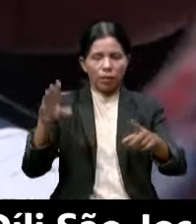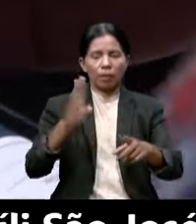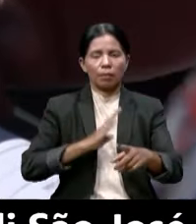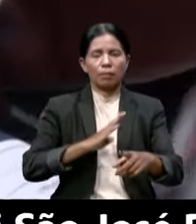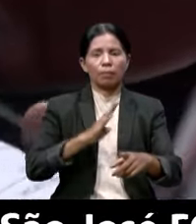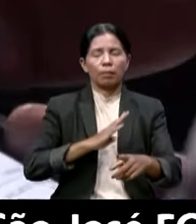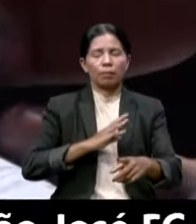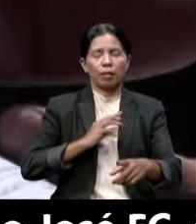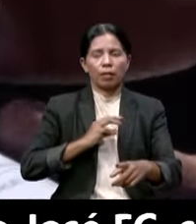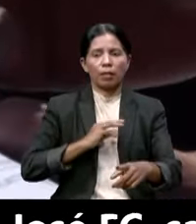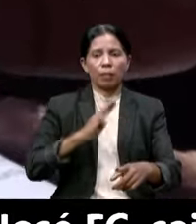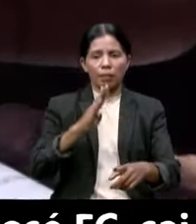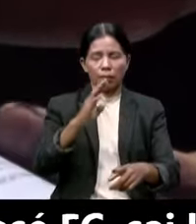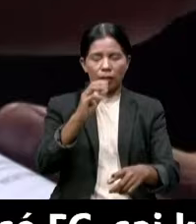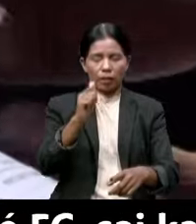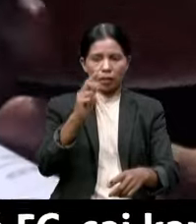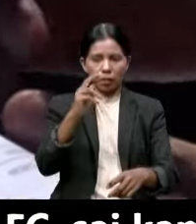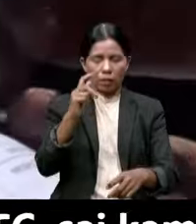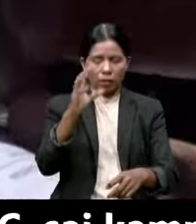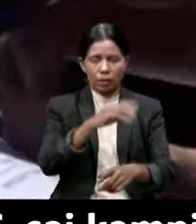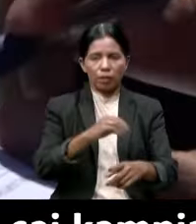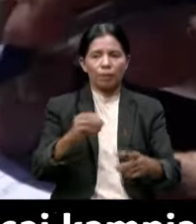ne faz parte itania